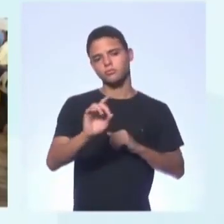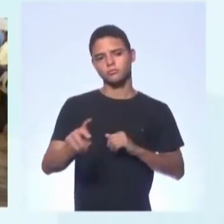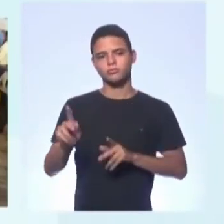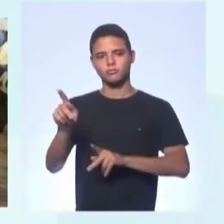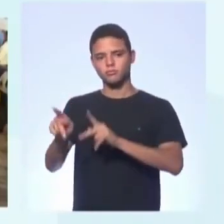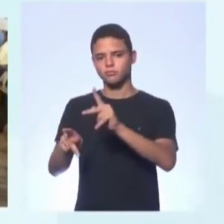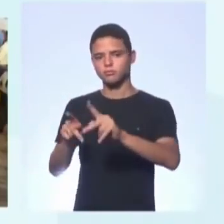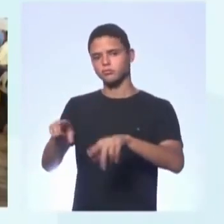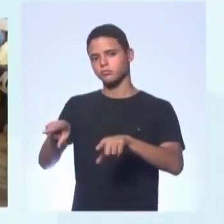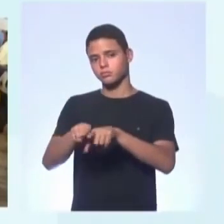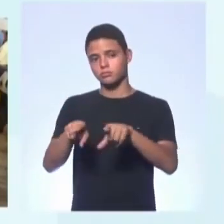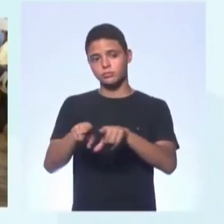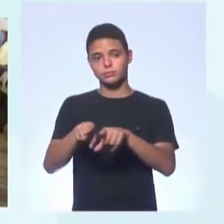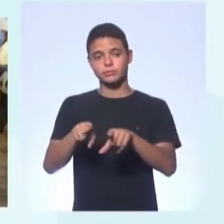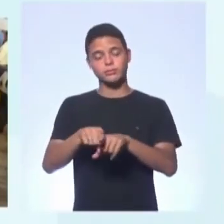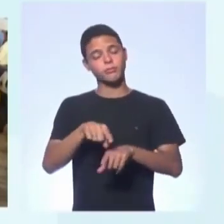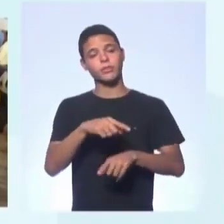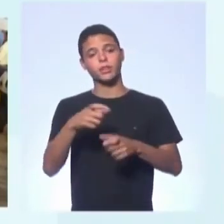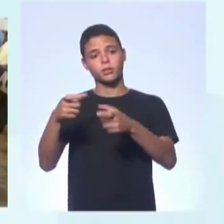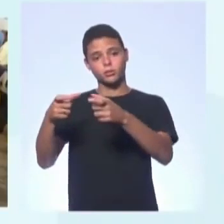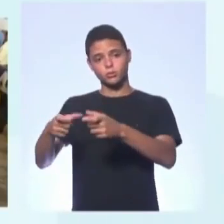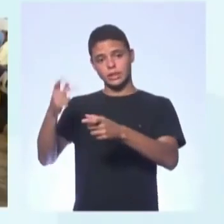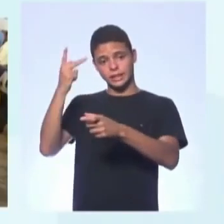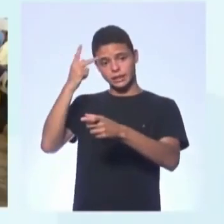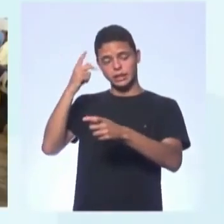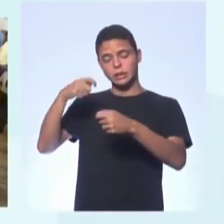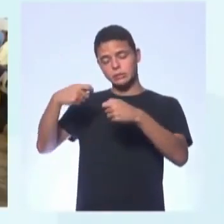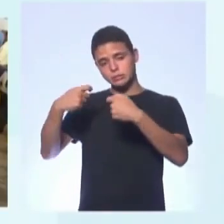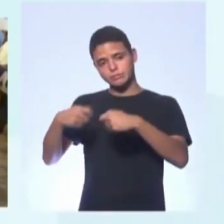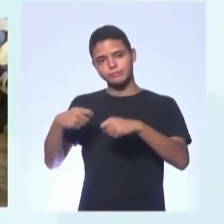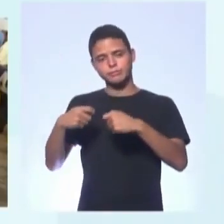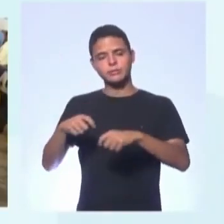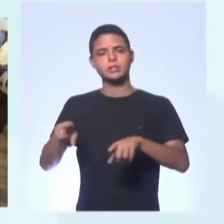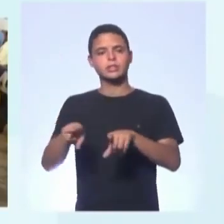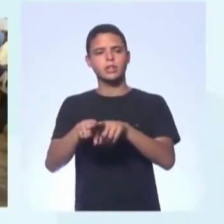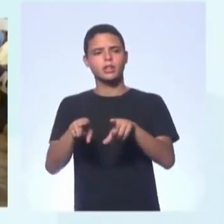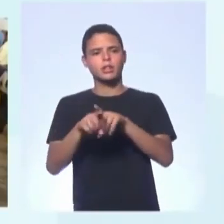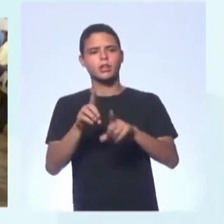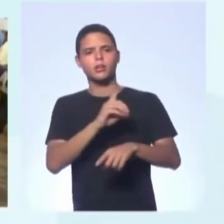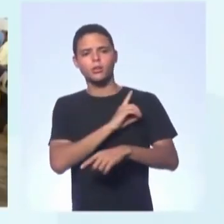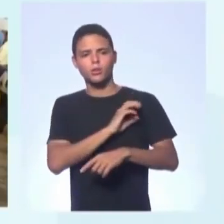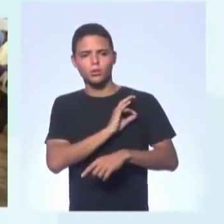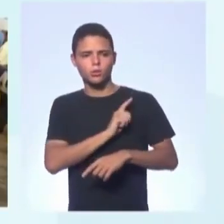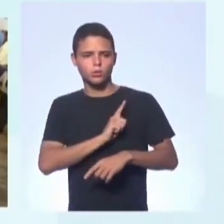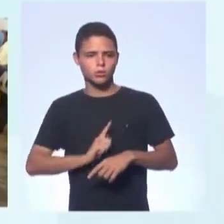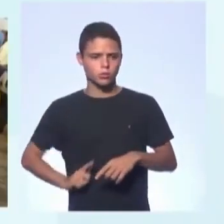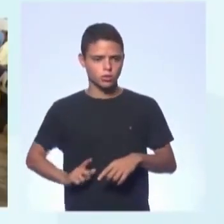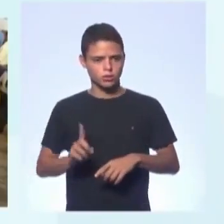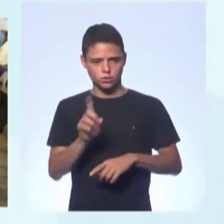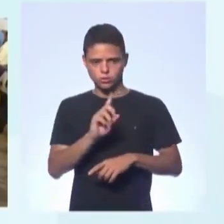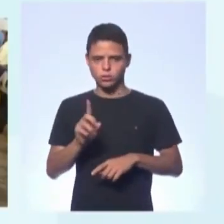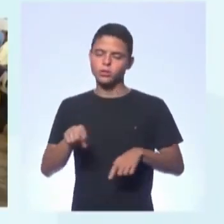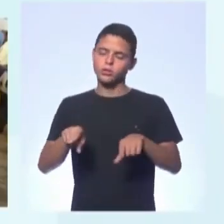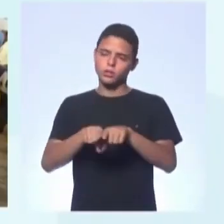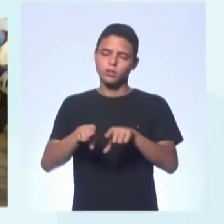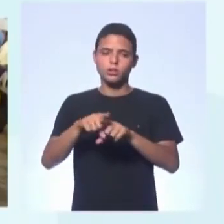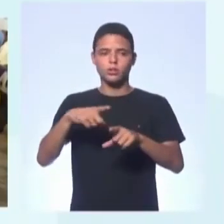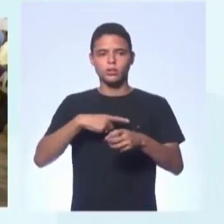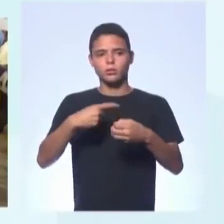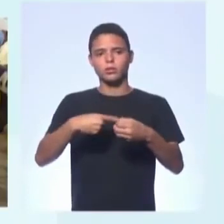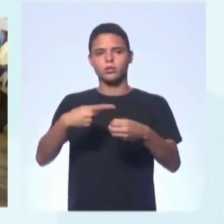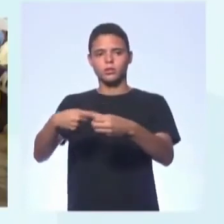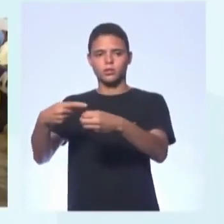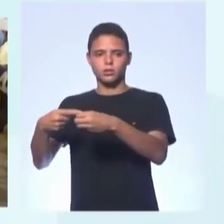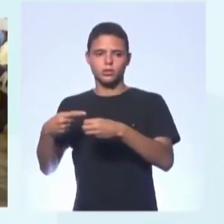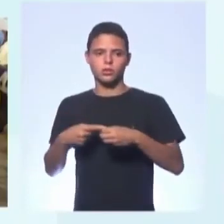do Estado. Quando a gente fala Estado, não é Estado só o governo do Estado, né? Nós temos aí os municípios, né, e também o